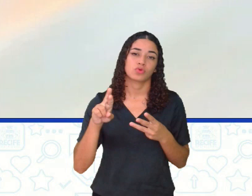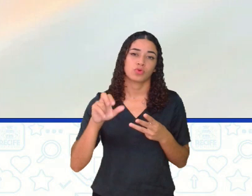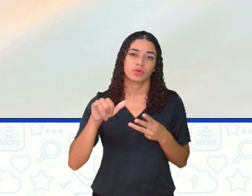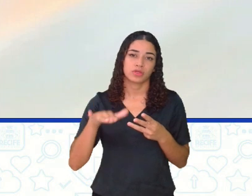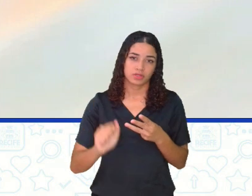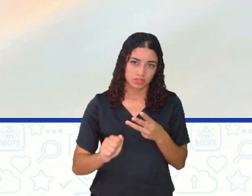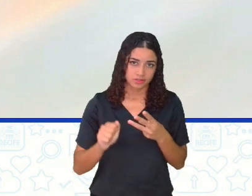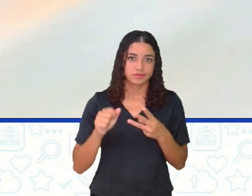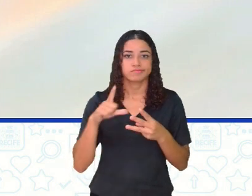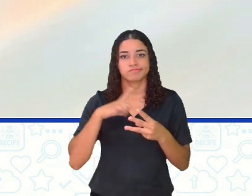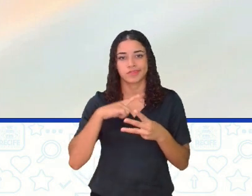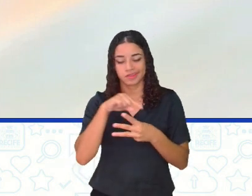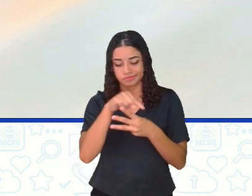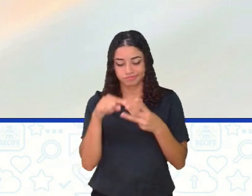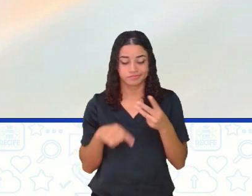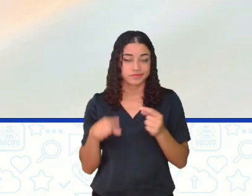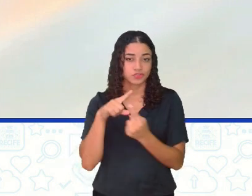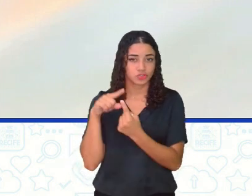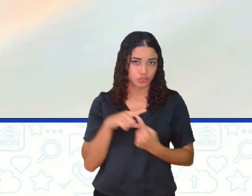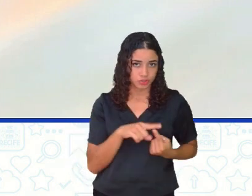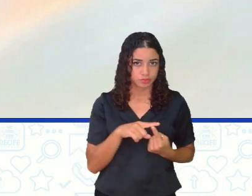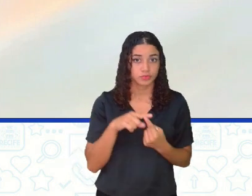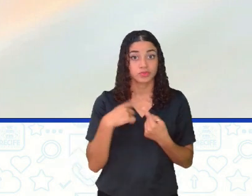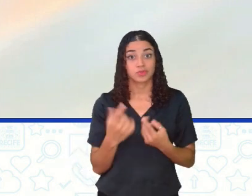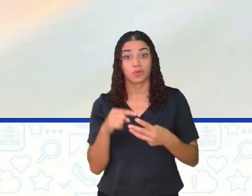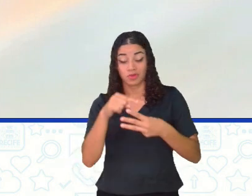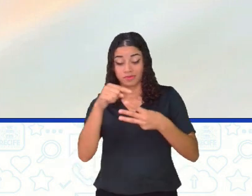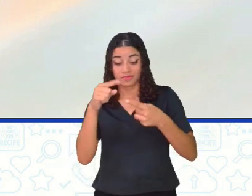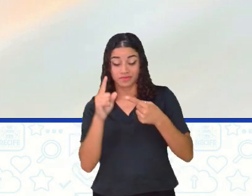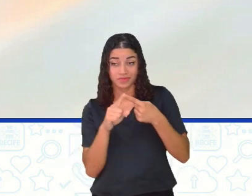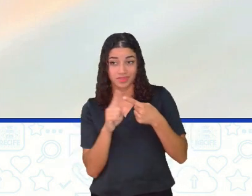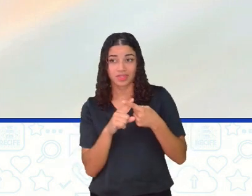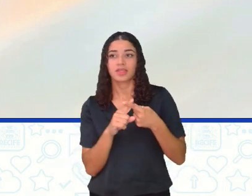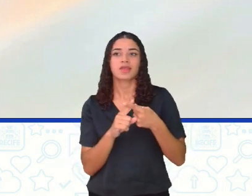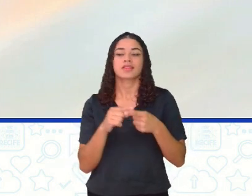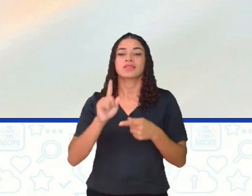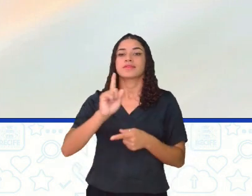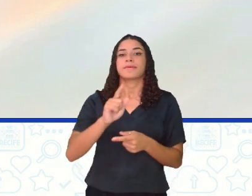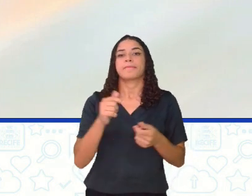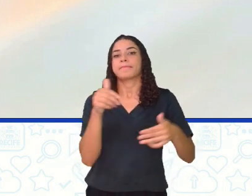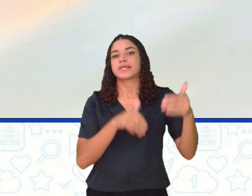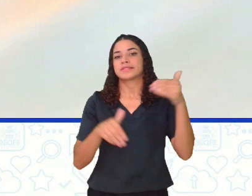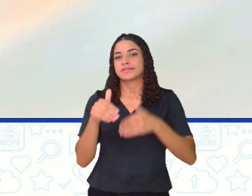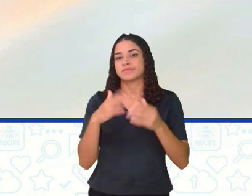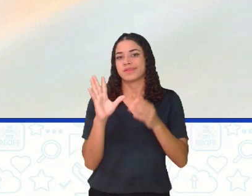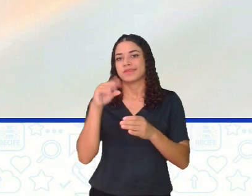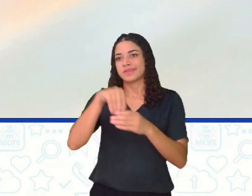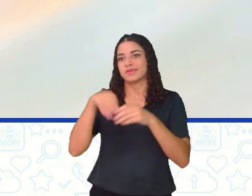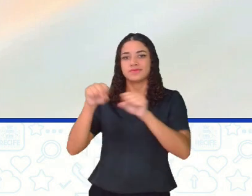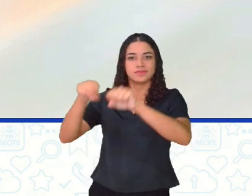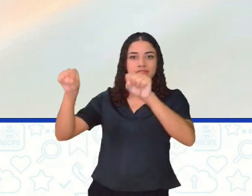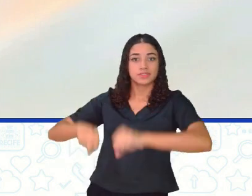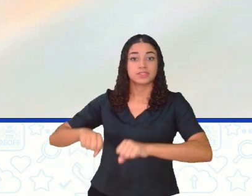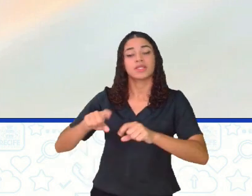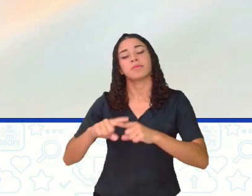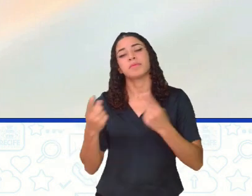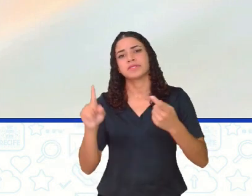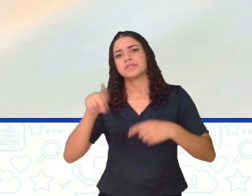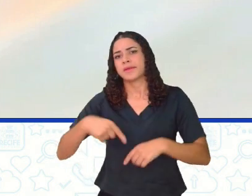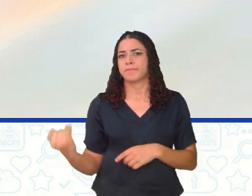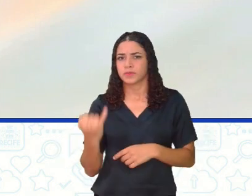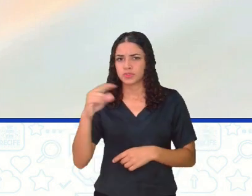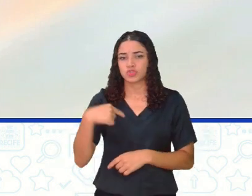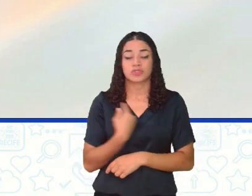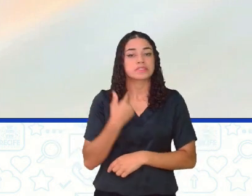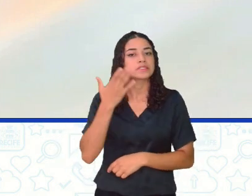endócrinas. Então, vejam aí que as glândulas exócrinas, elas não participam do sistema endócrino, mas é importante a gente saber,